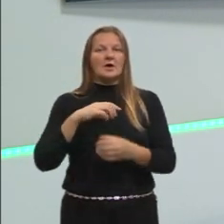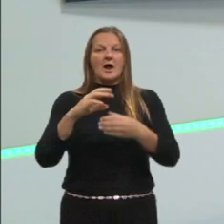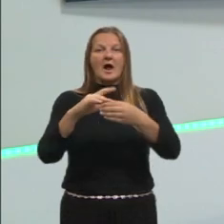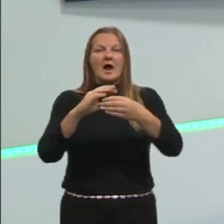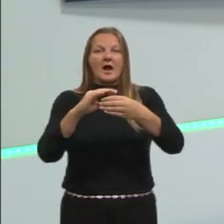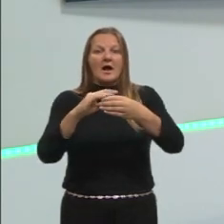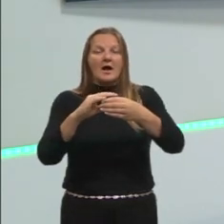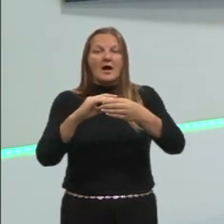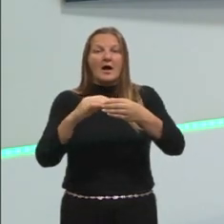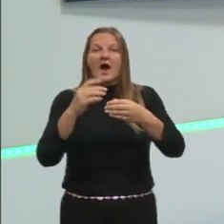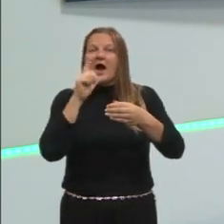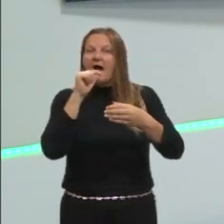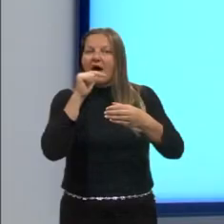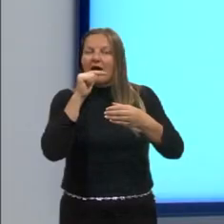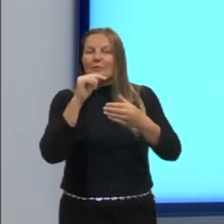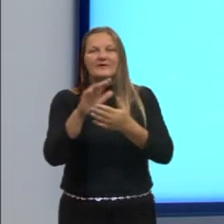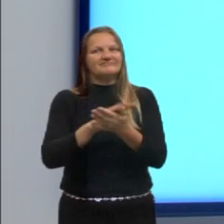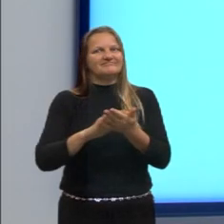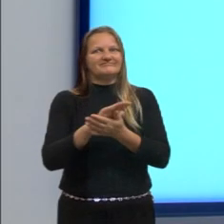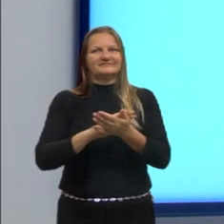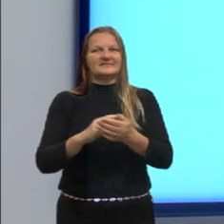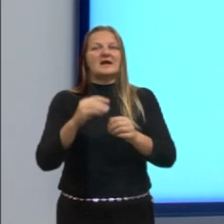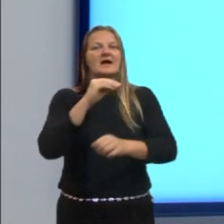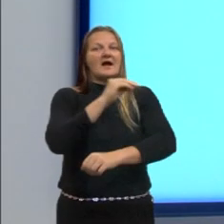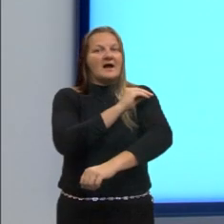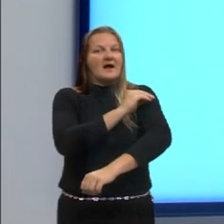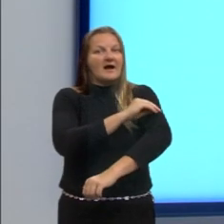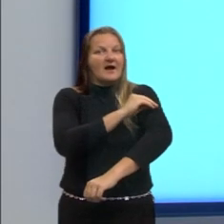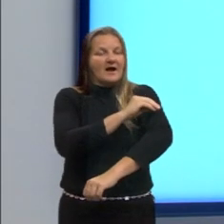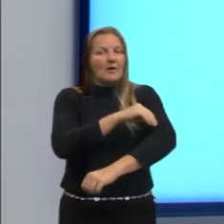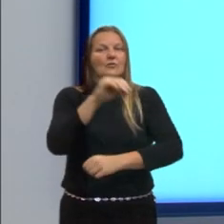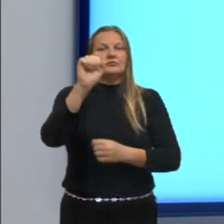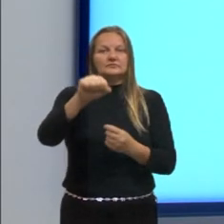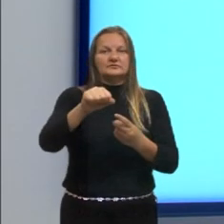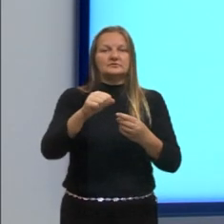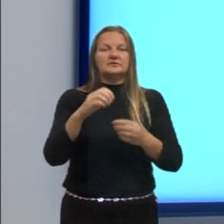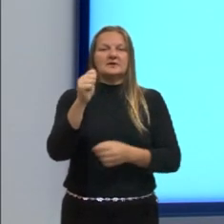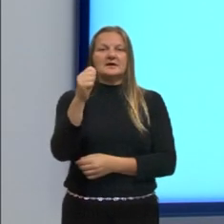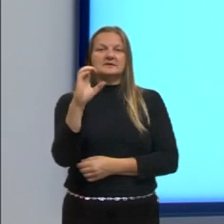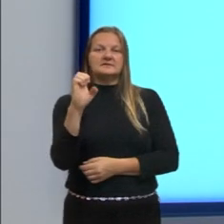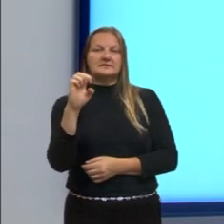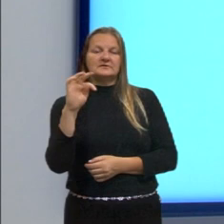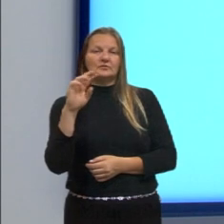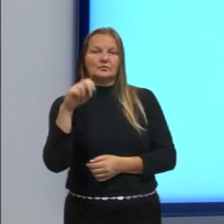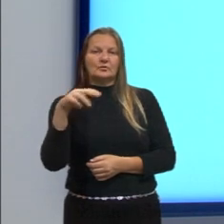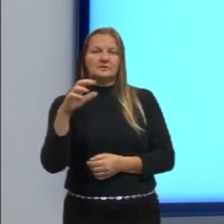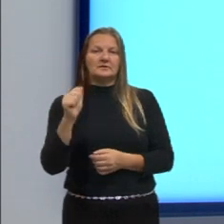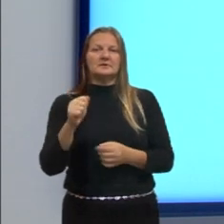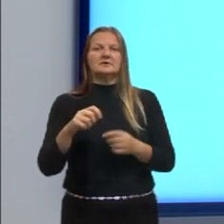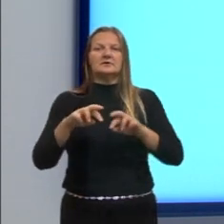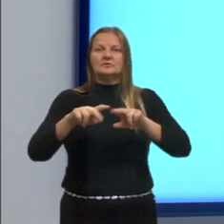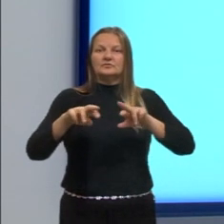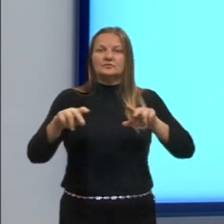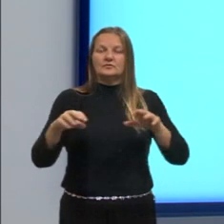água mas se dissolvem álcool é ter cetonas orgânicos como cloroform